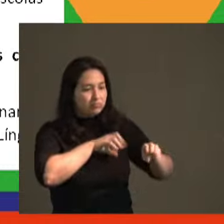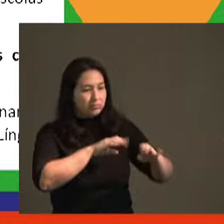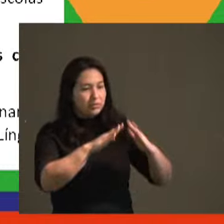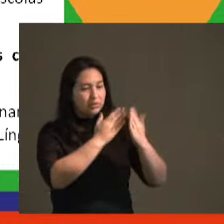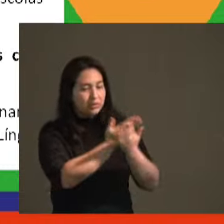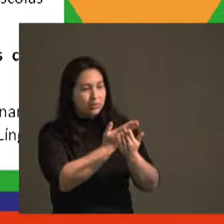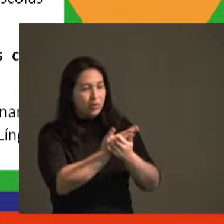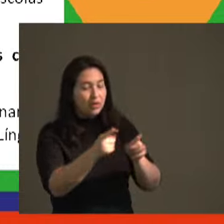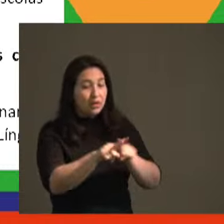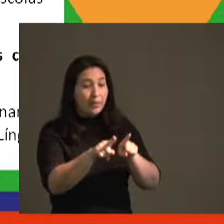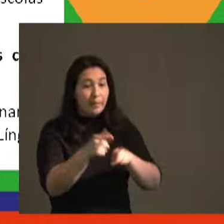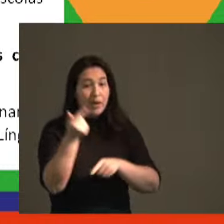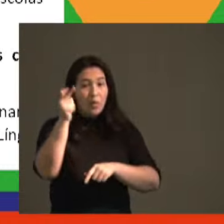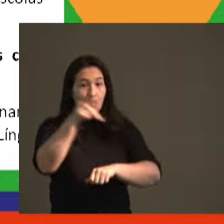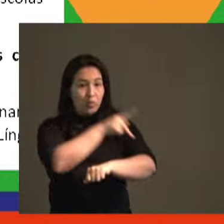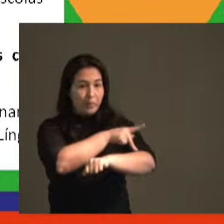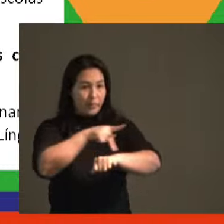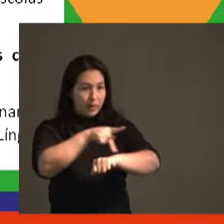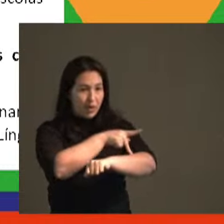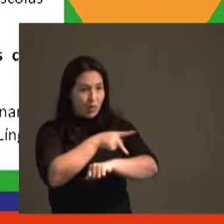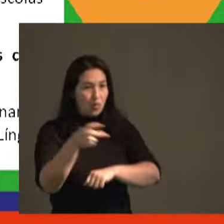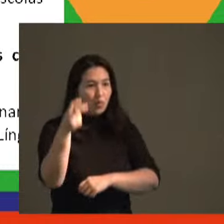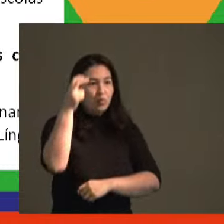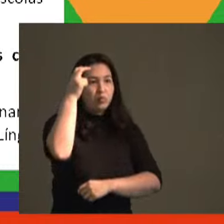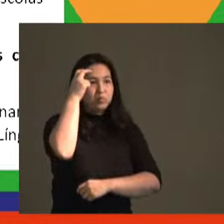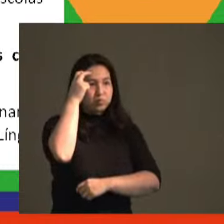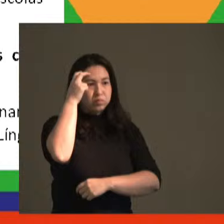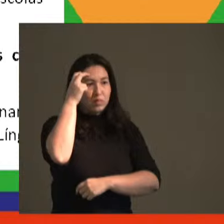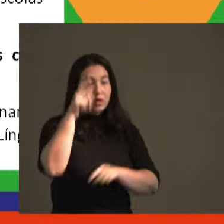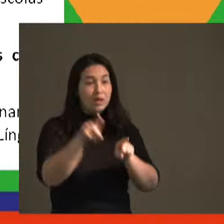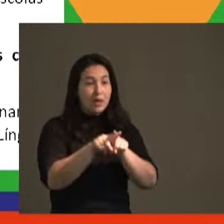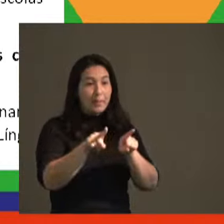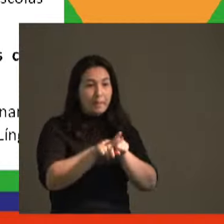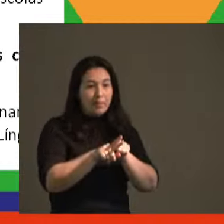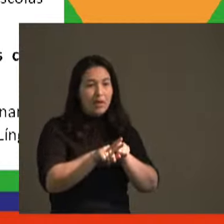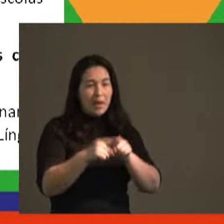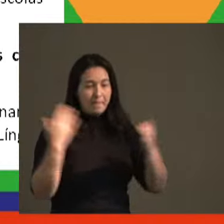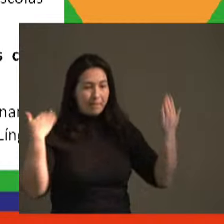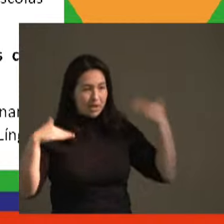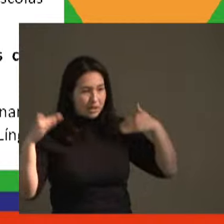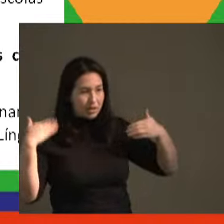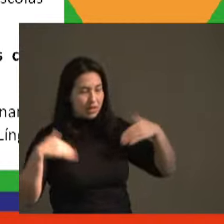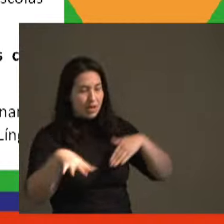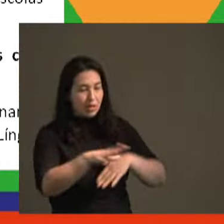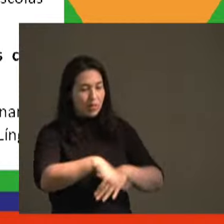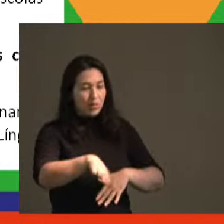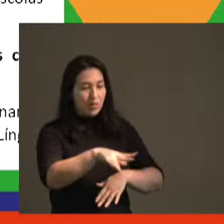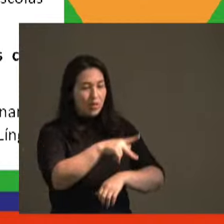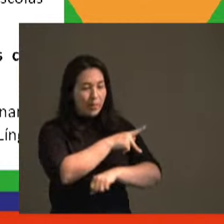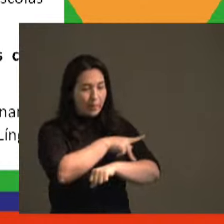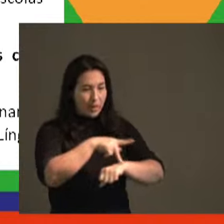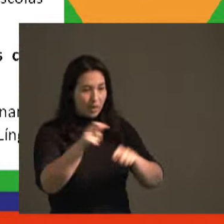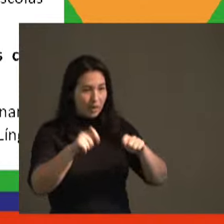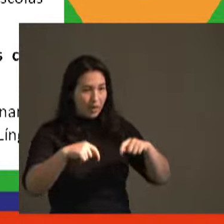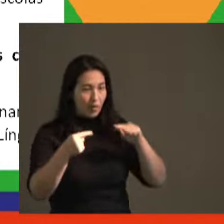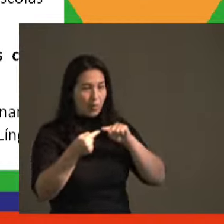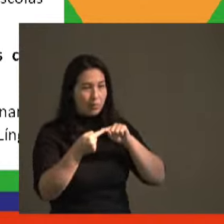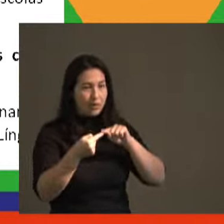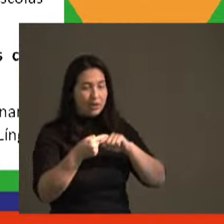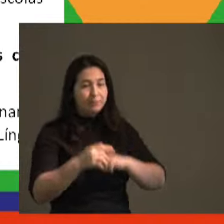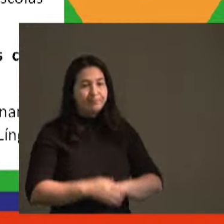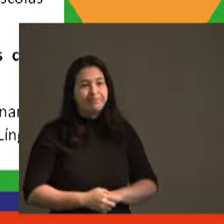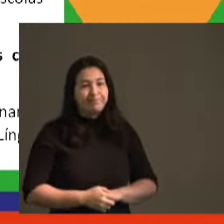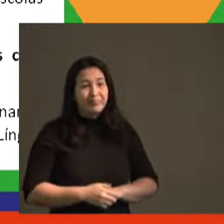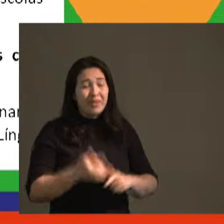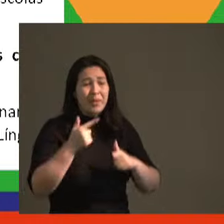atividades pedagógicas, esportivas, culturais e de lazer previstas nos planos pedagógicos. Os maiores problemas enfrentados são